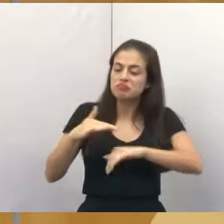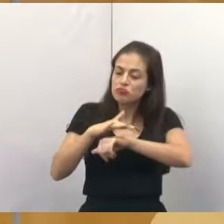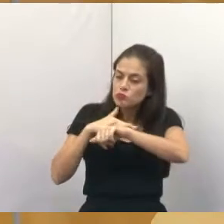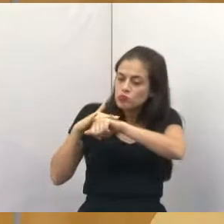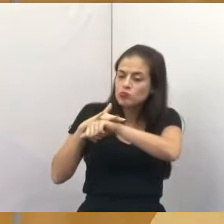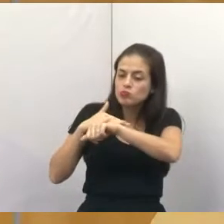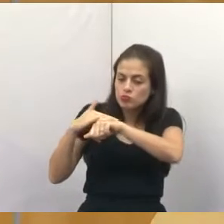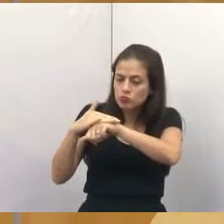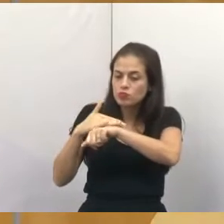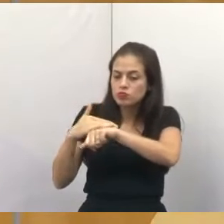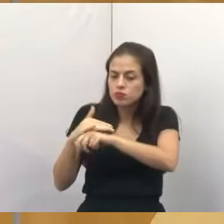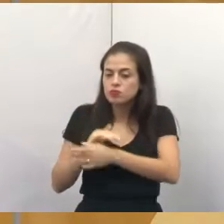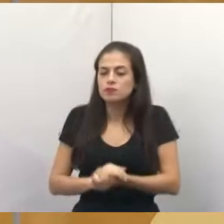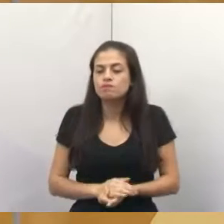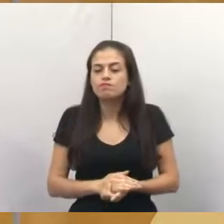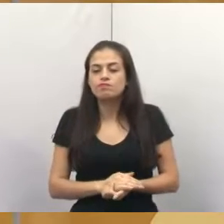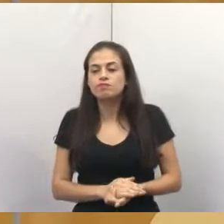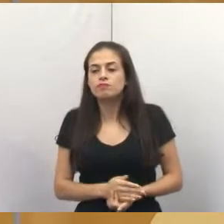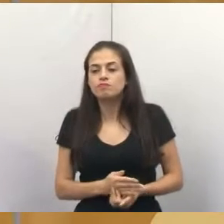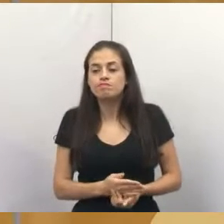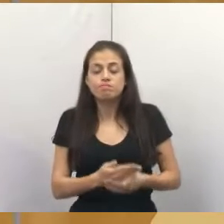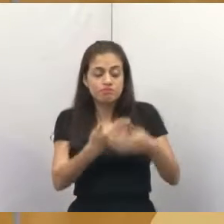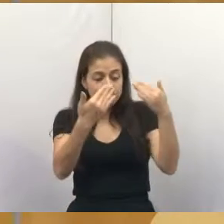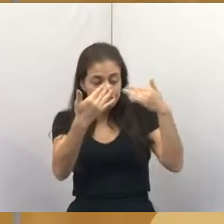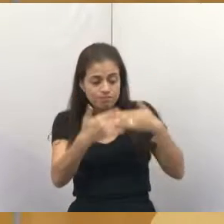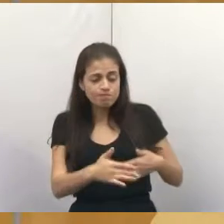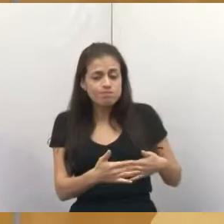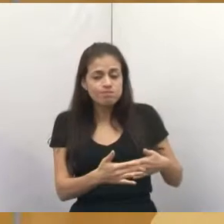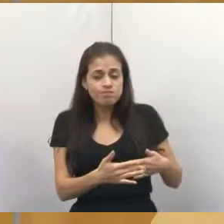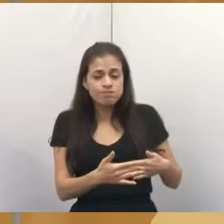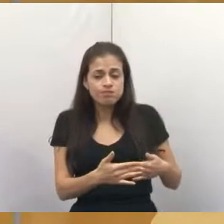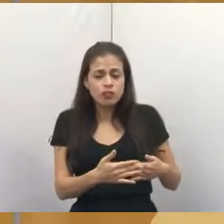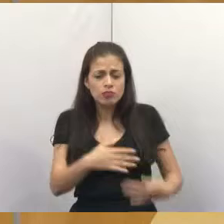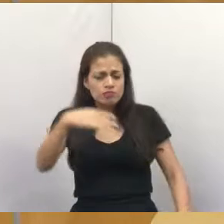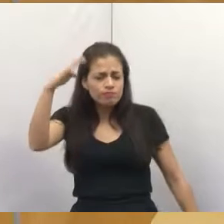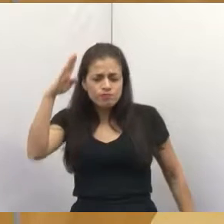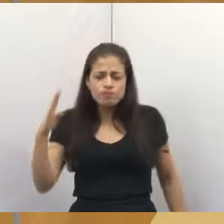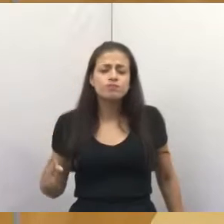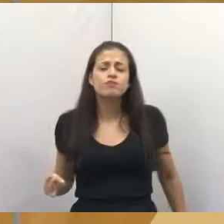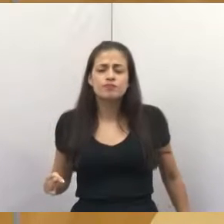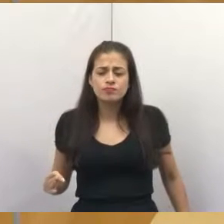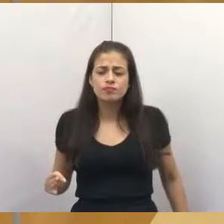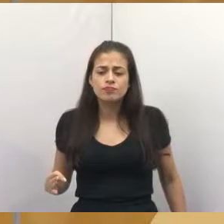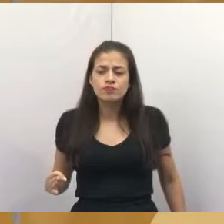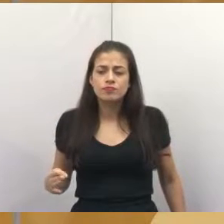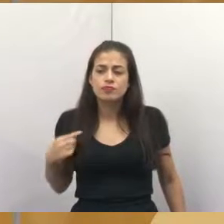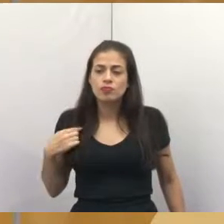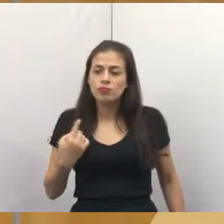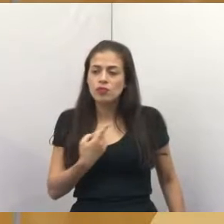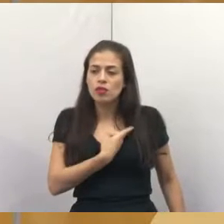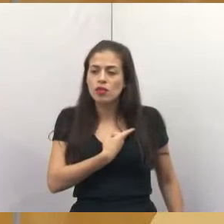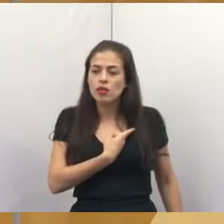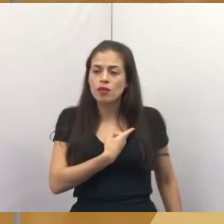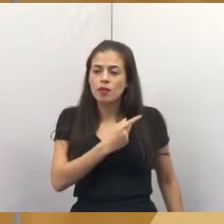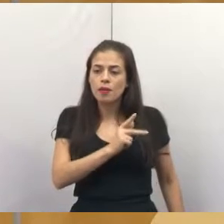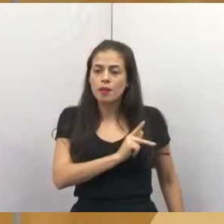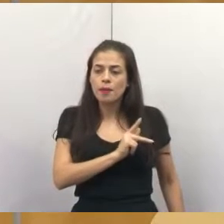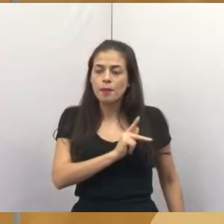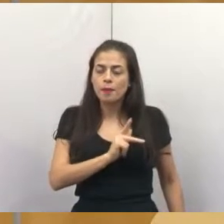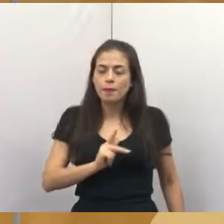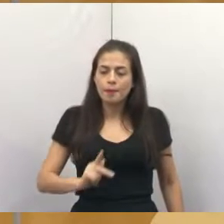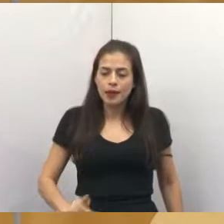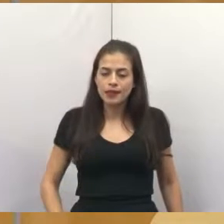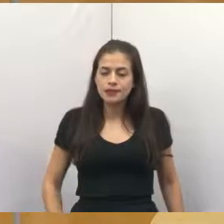mesmo avaliando aí o cenário nacional, em que o nosso presidente